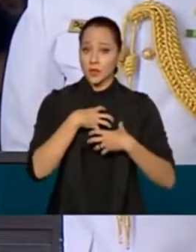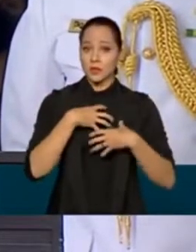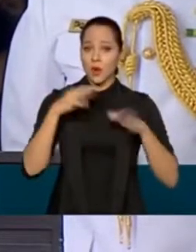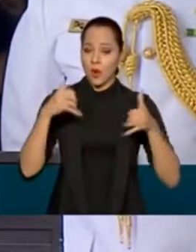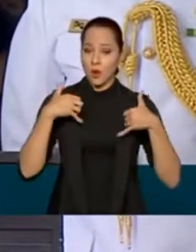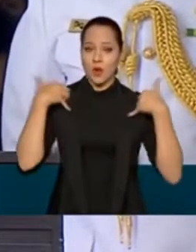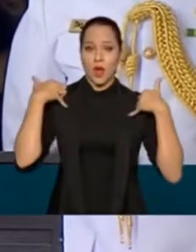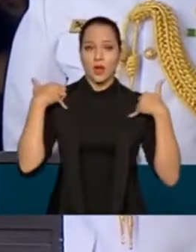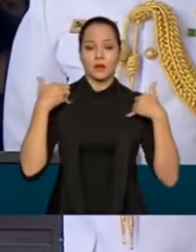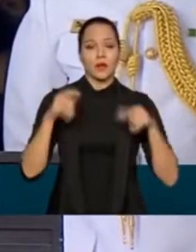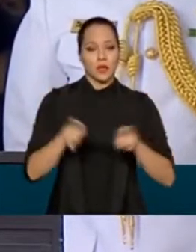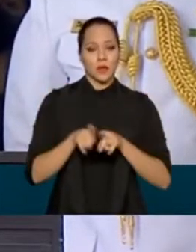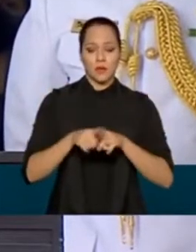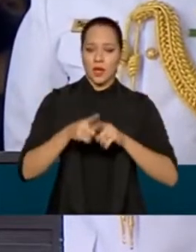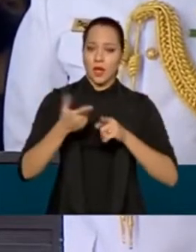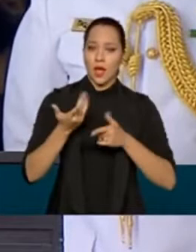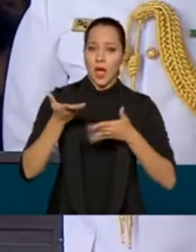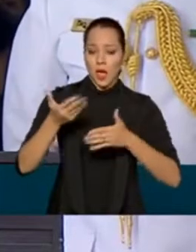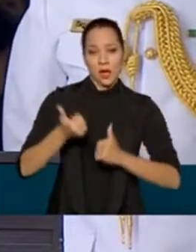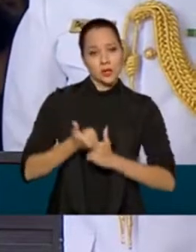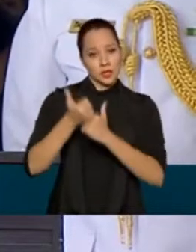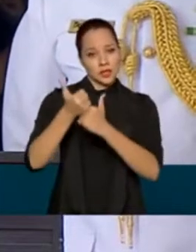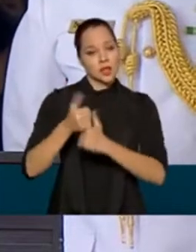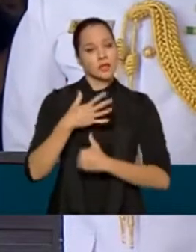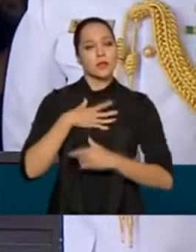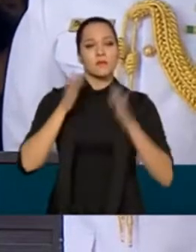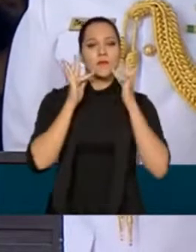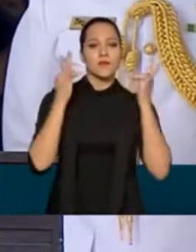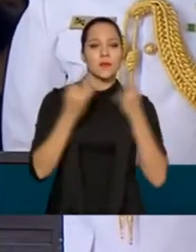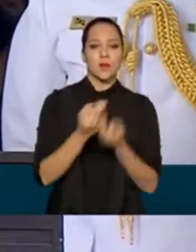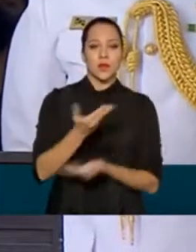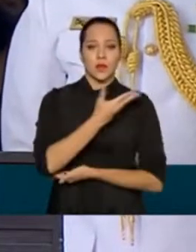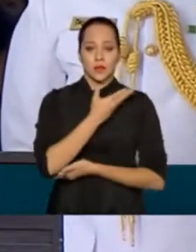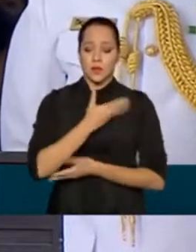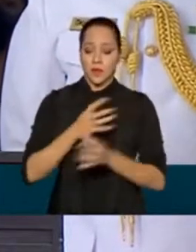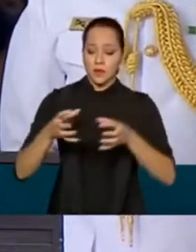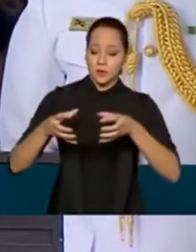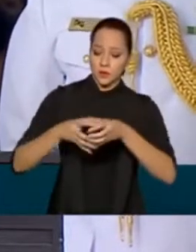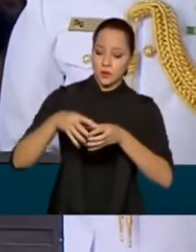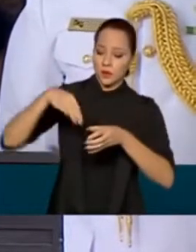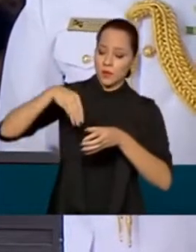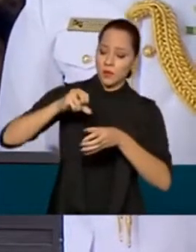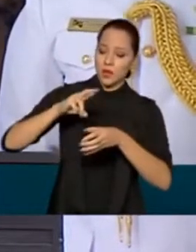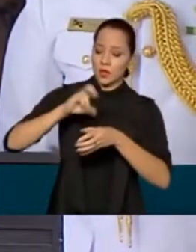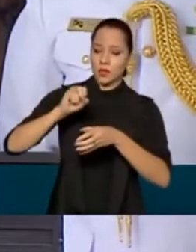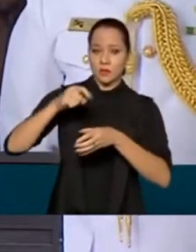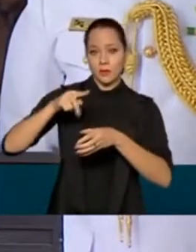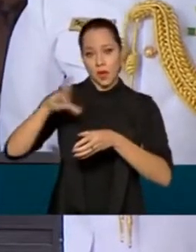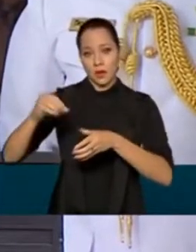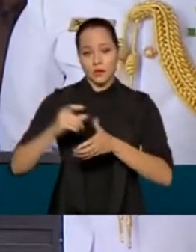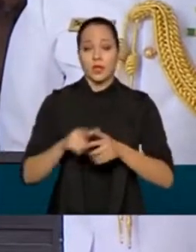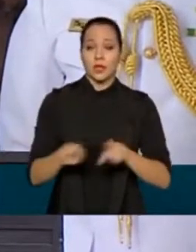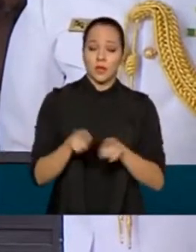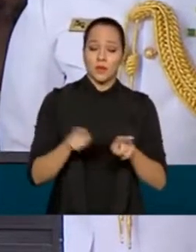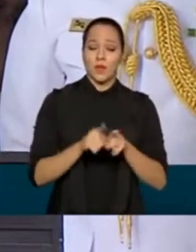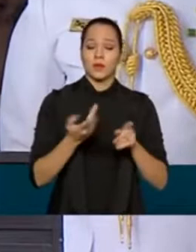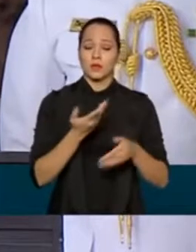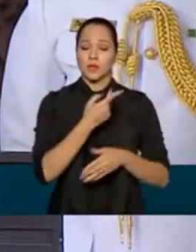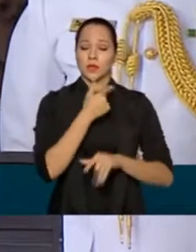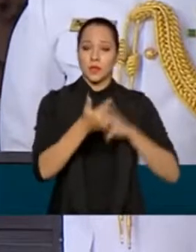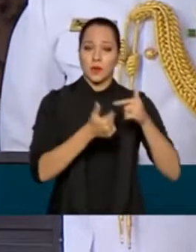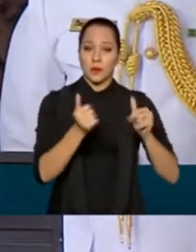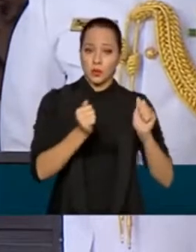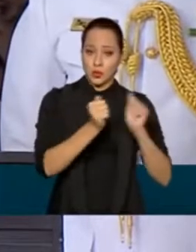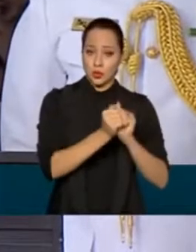presenças ou a assistência de meus familiares, dos amigos da turma Marise Barros, dos meus companheiros do CPEM